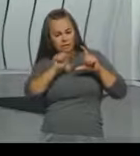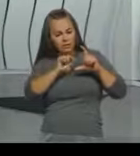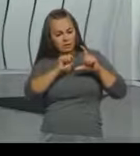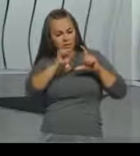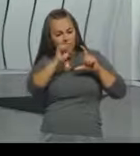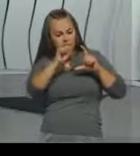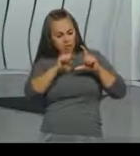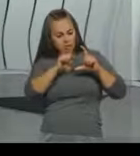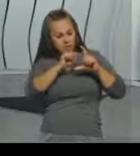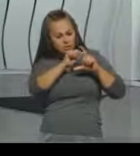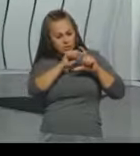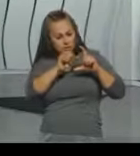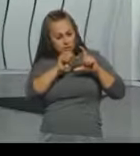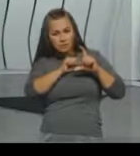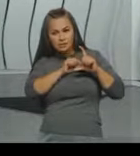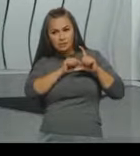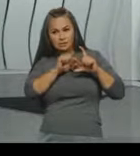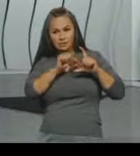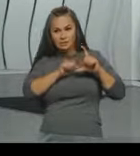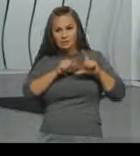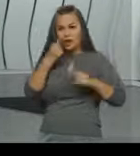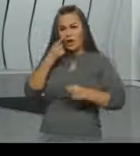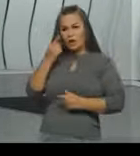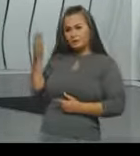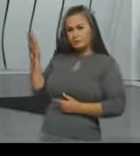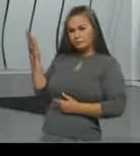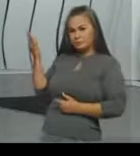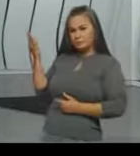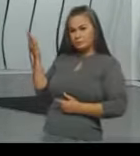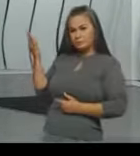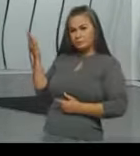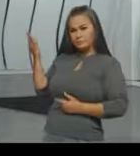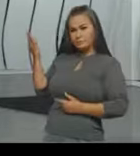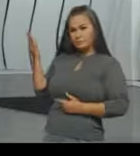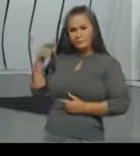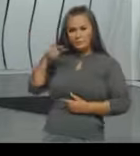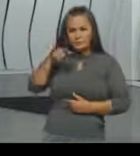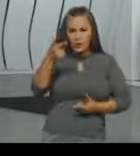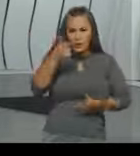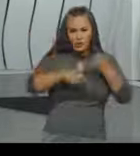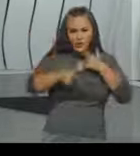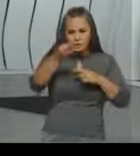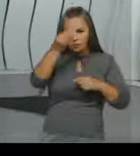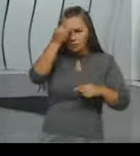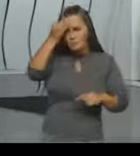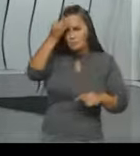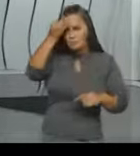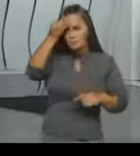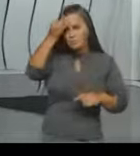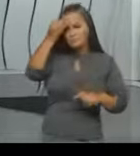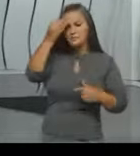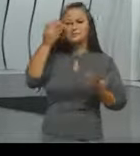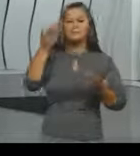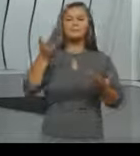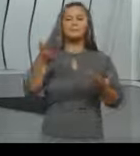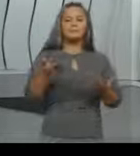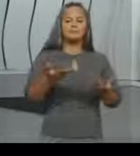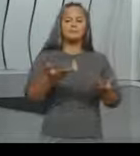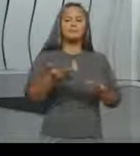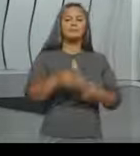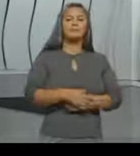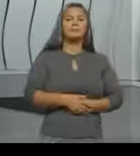beleza? Facinho? Deu para a gente entender isso aí? A gente pergunta, esquece esses dados, né?